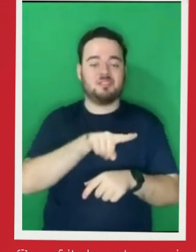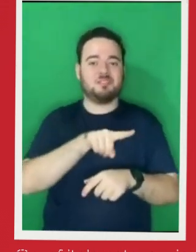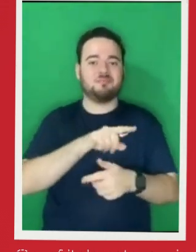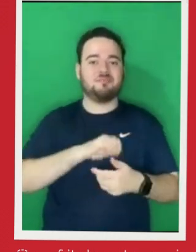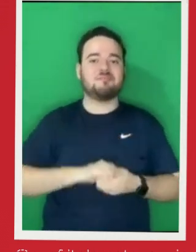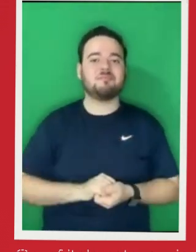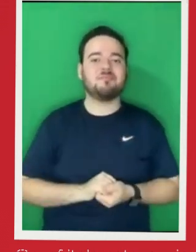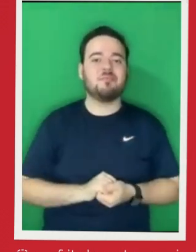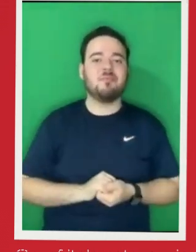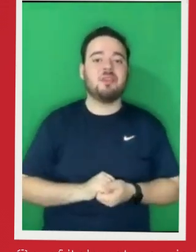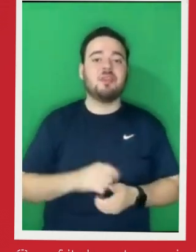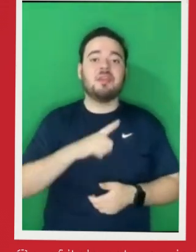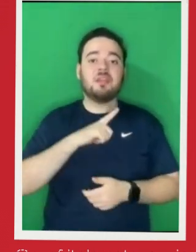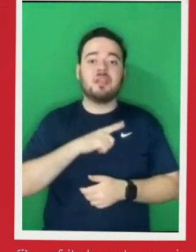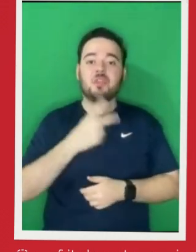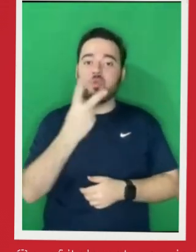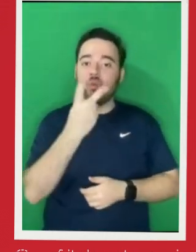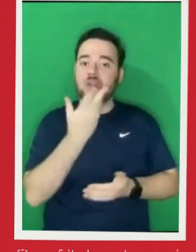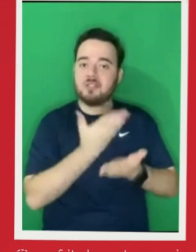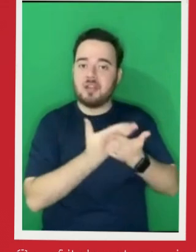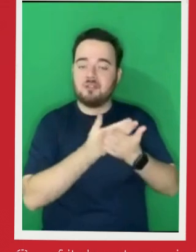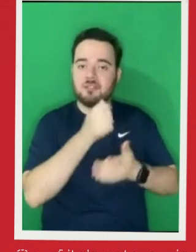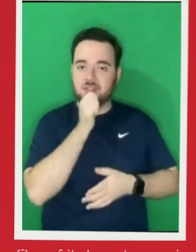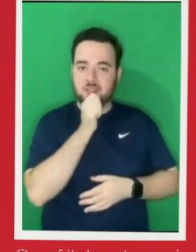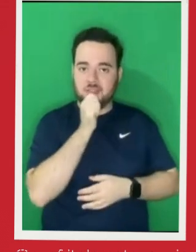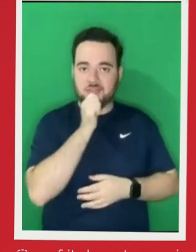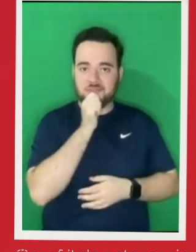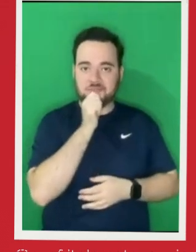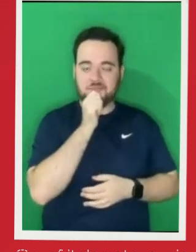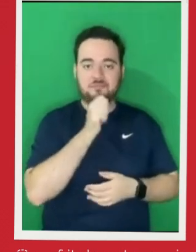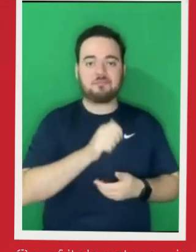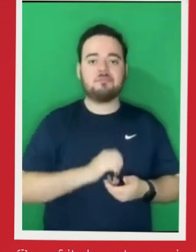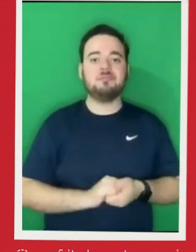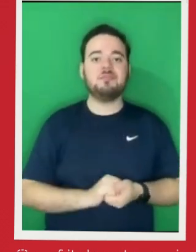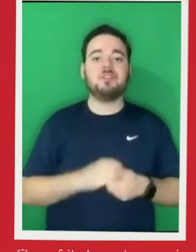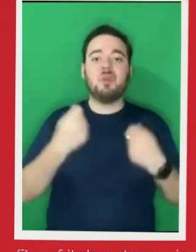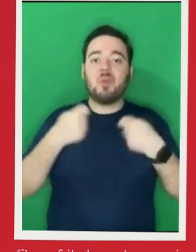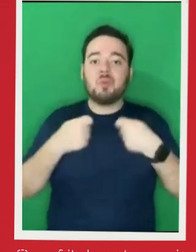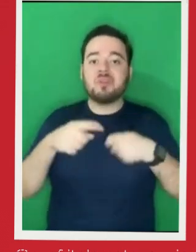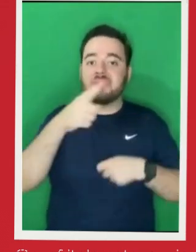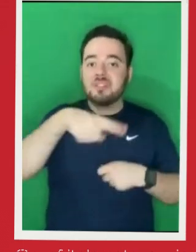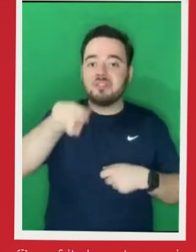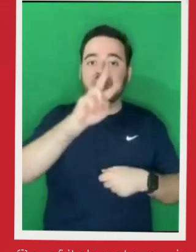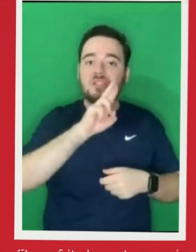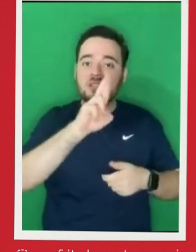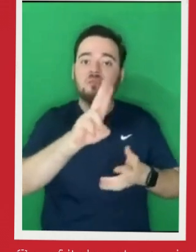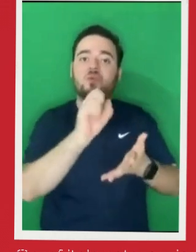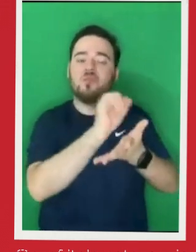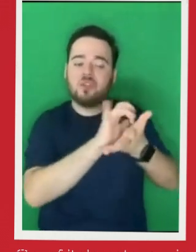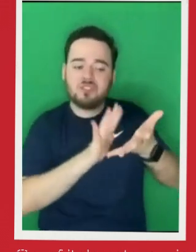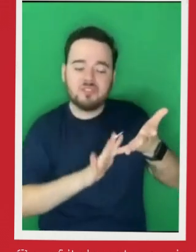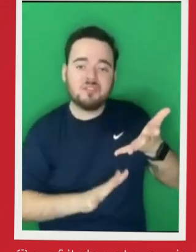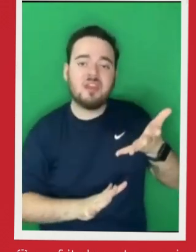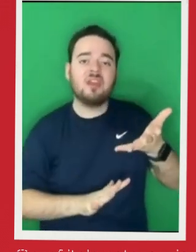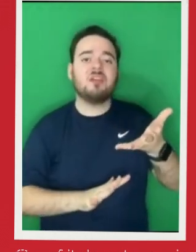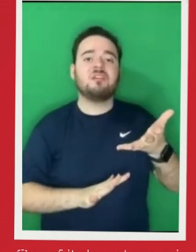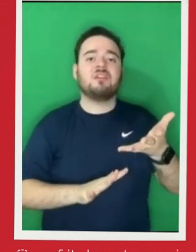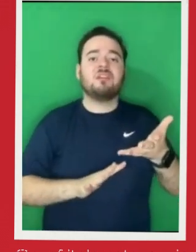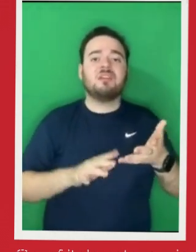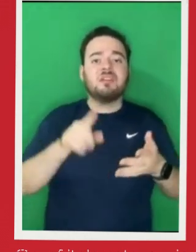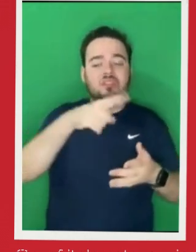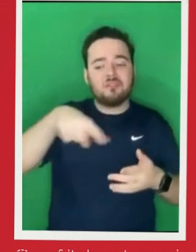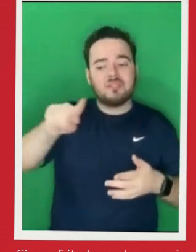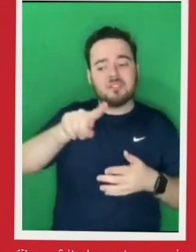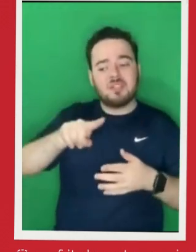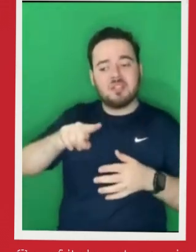gente tem mais 2 encontros, eu preciso que vocês respondam o questionário e que vocês cutuquem